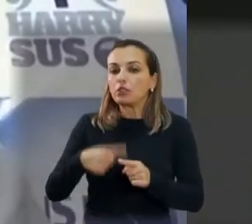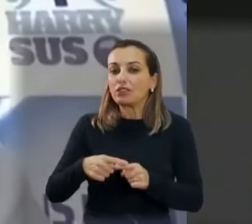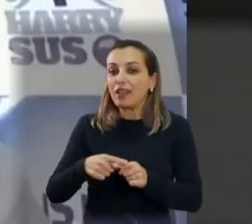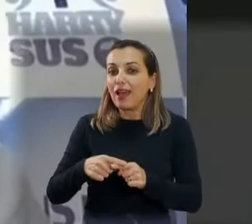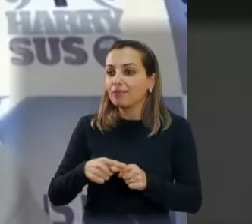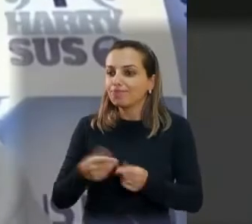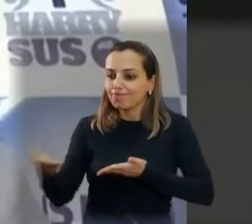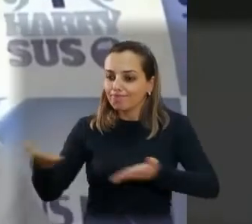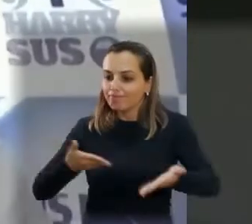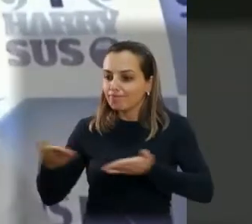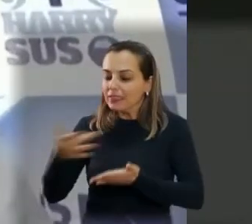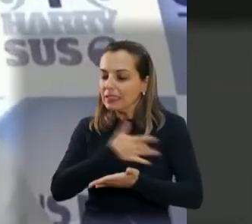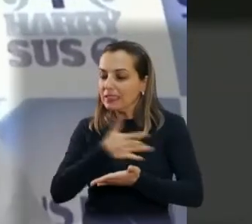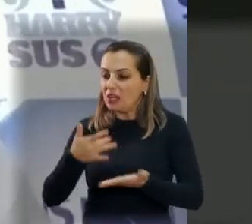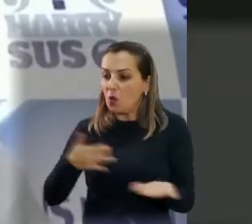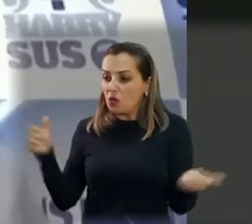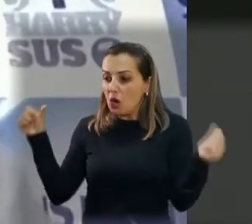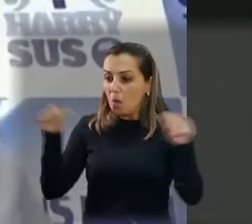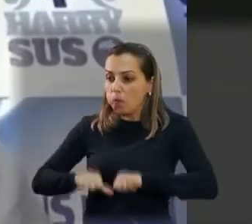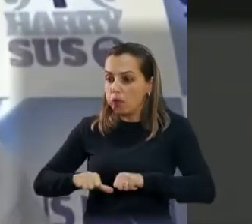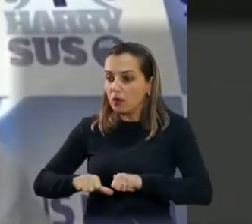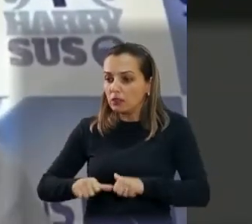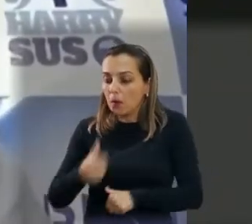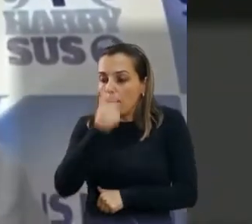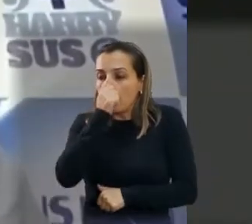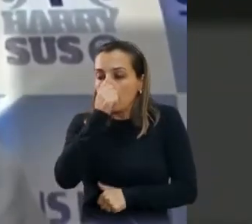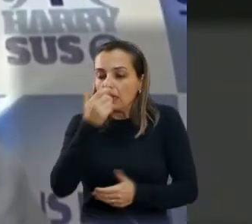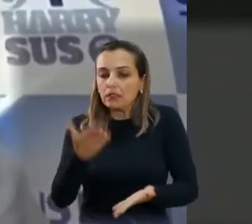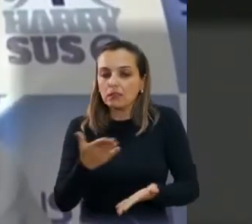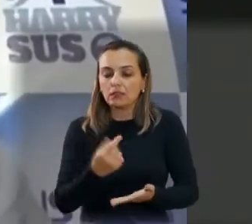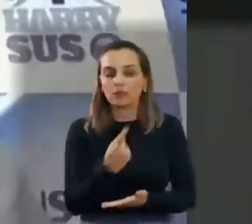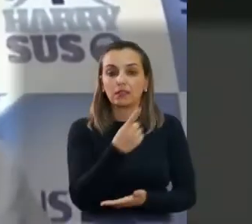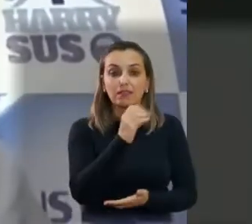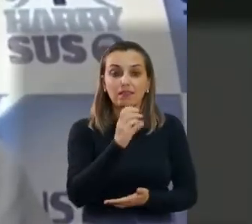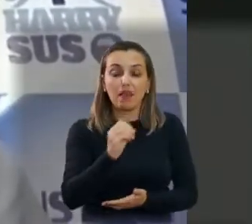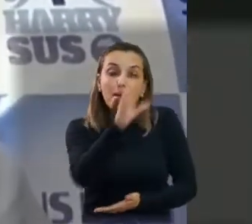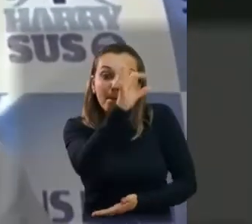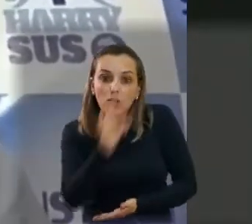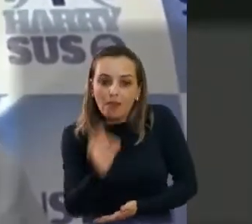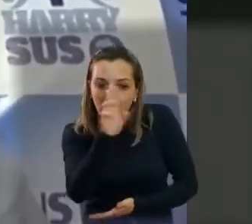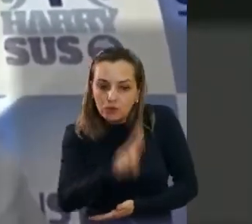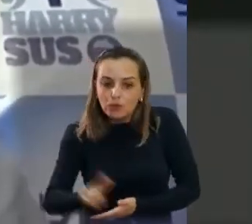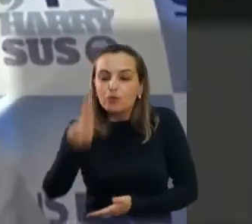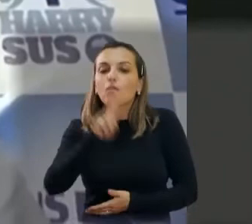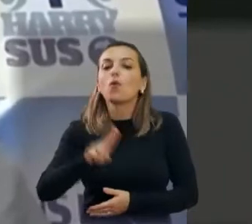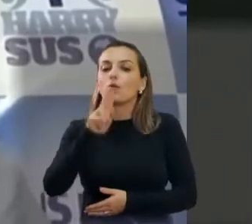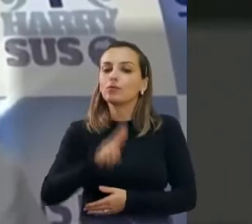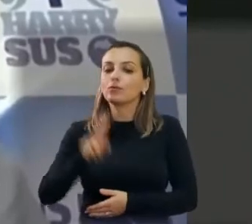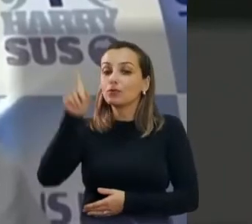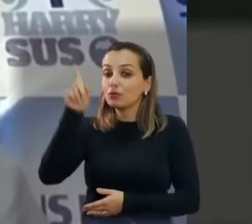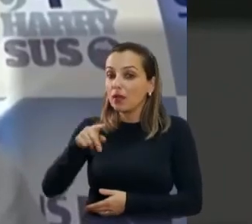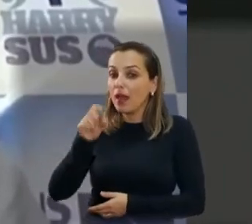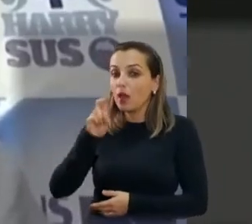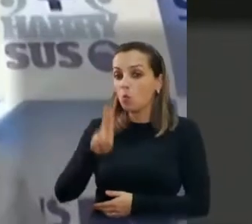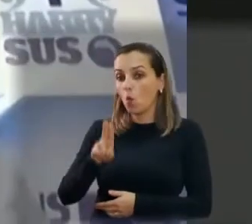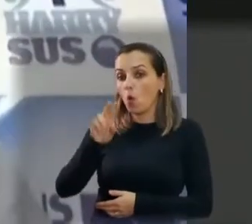saúde. Quando se fala 100% de utilização de